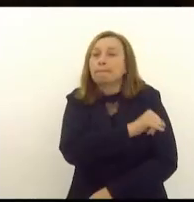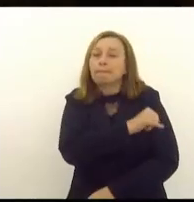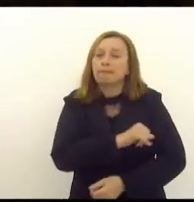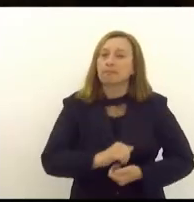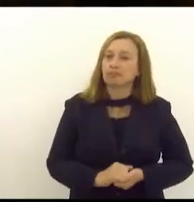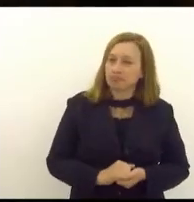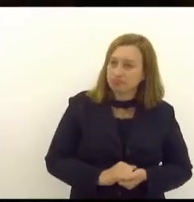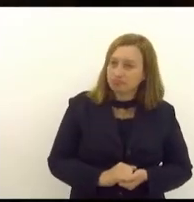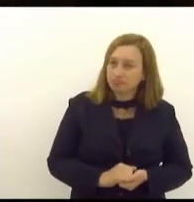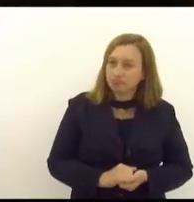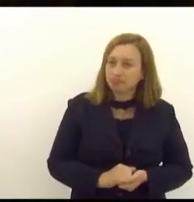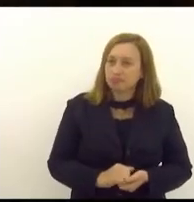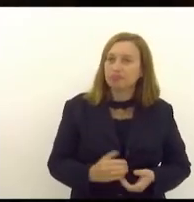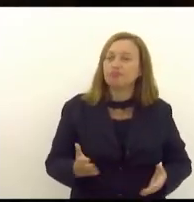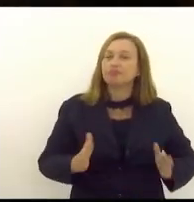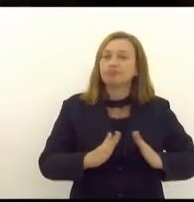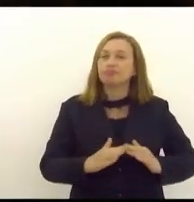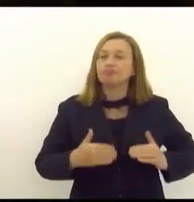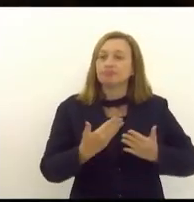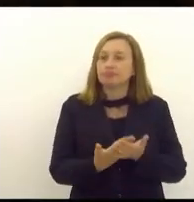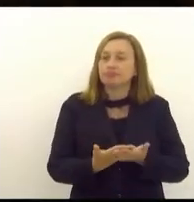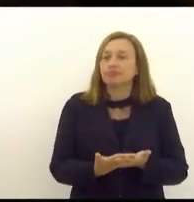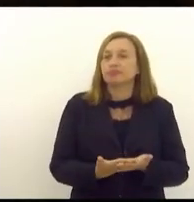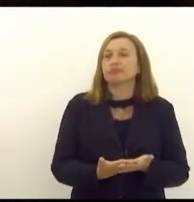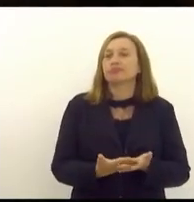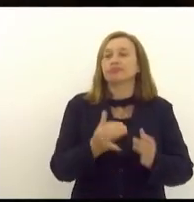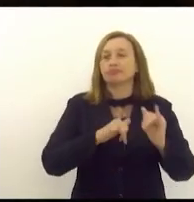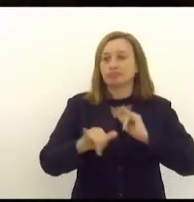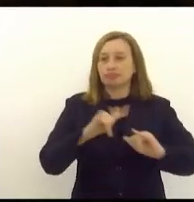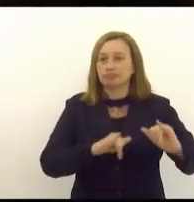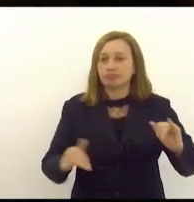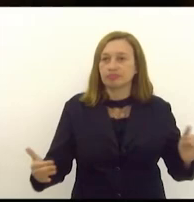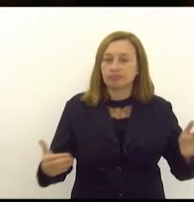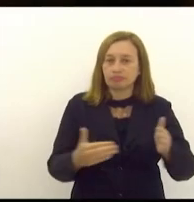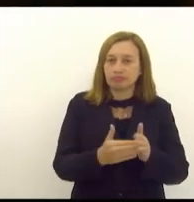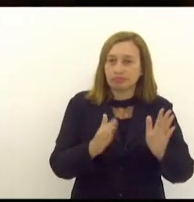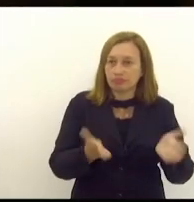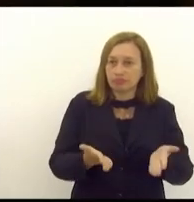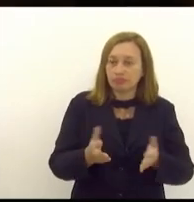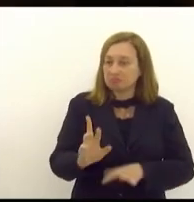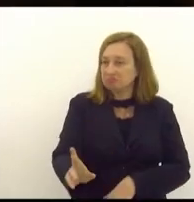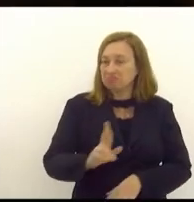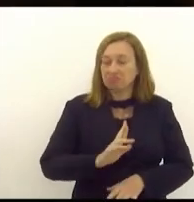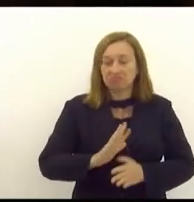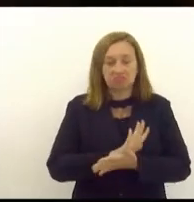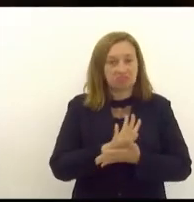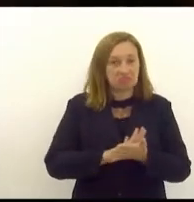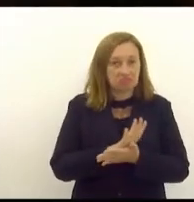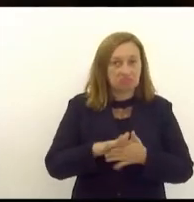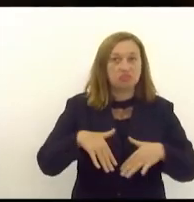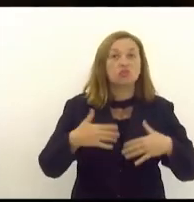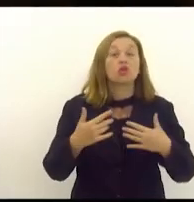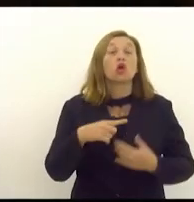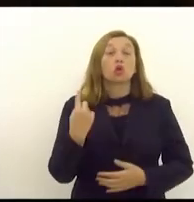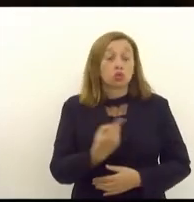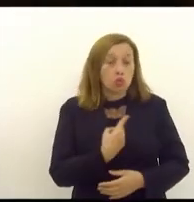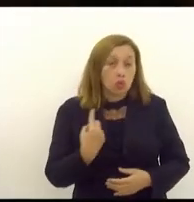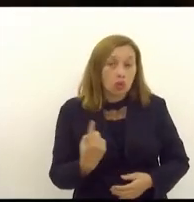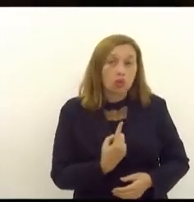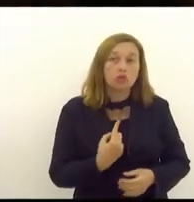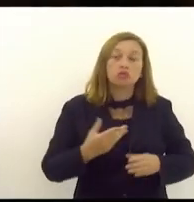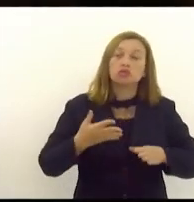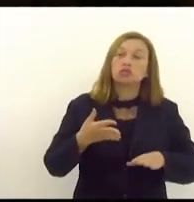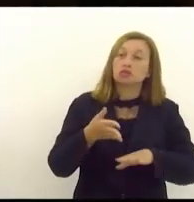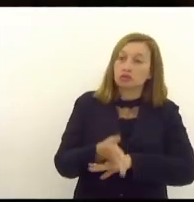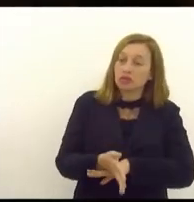o requerimento de formações que nós protocolamos e até agora não tivemos resposta nós estaremos